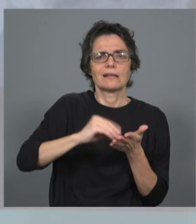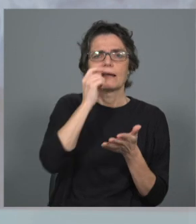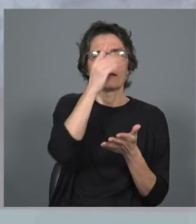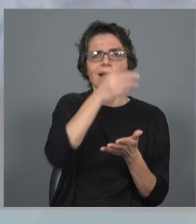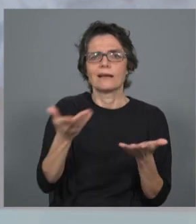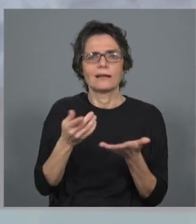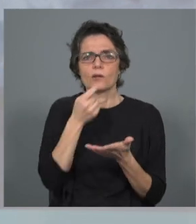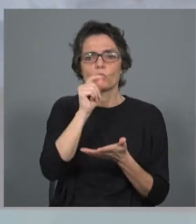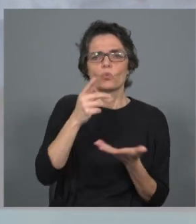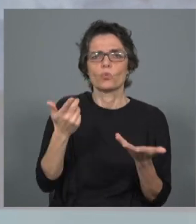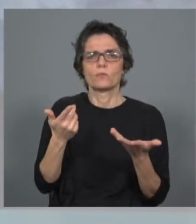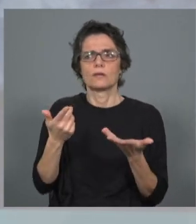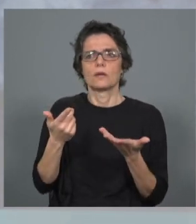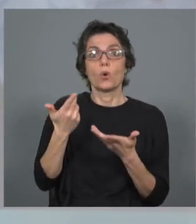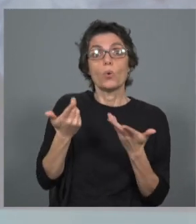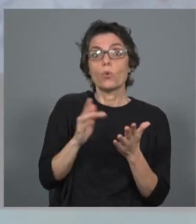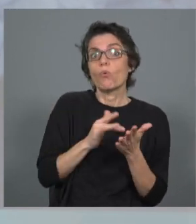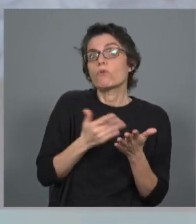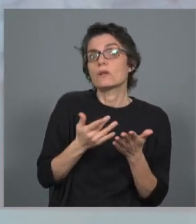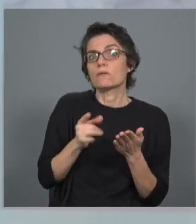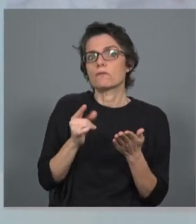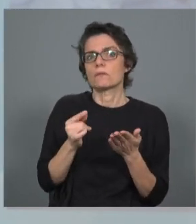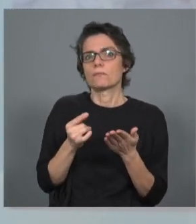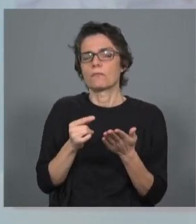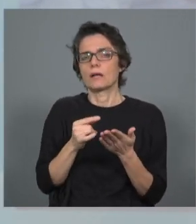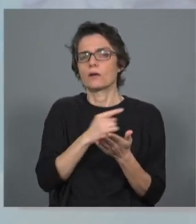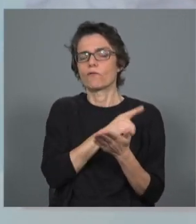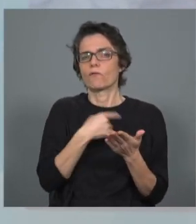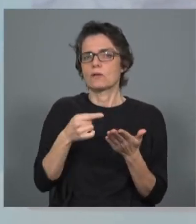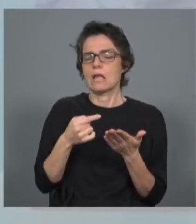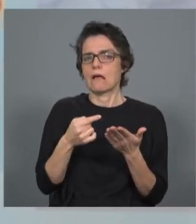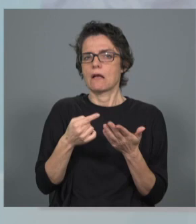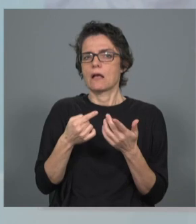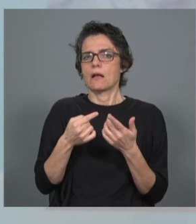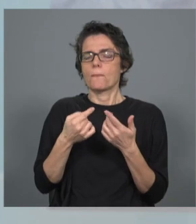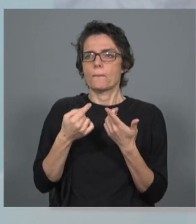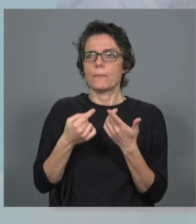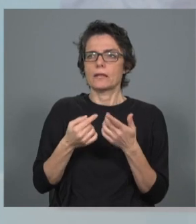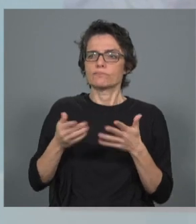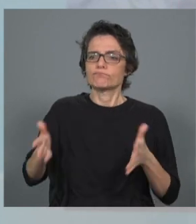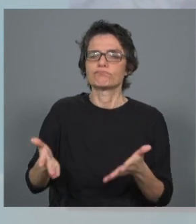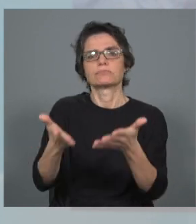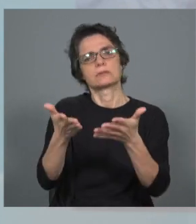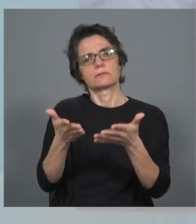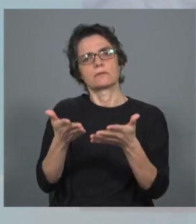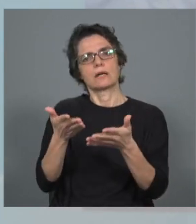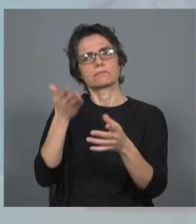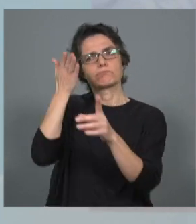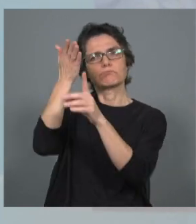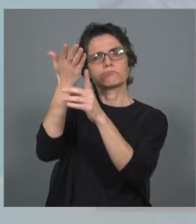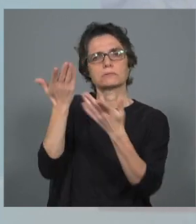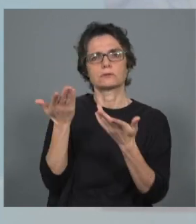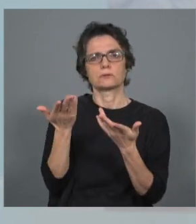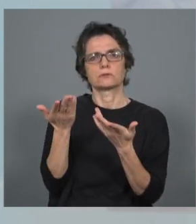ou o livro mantém essa capacidade de apontar a ideais mais longínquos,